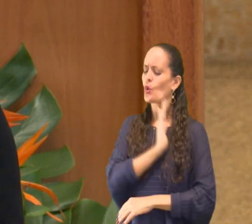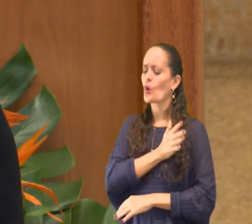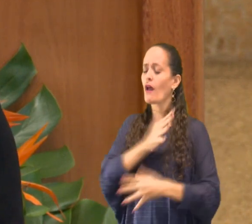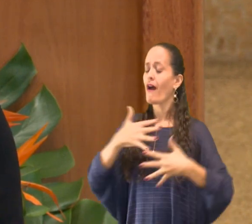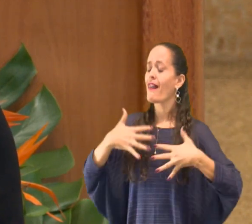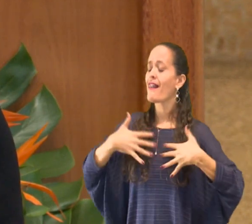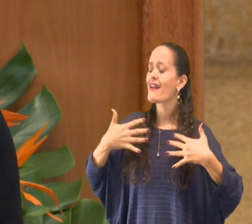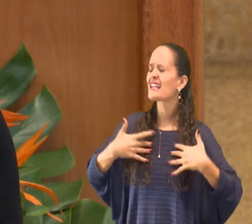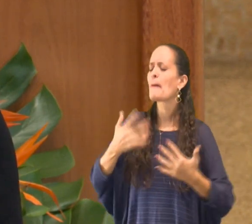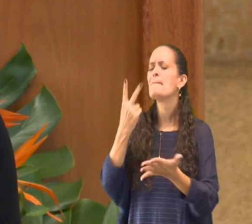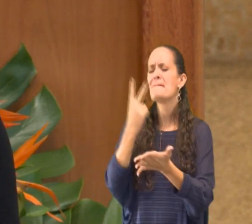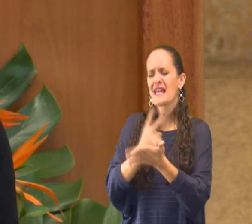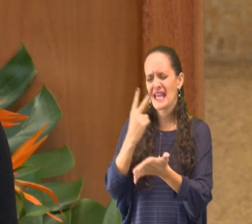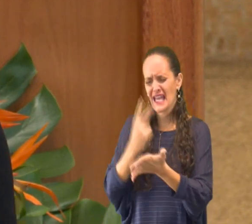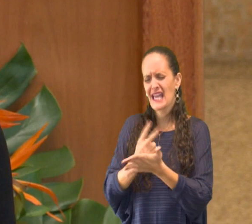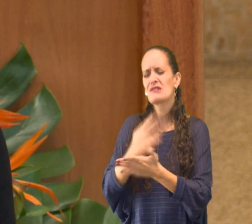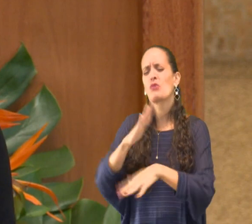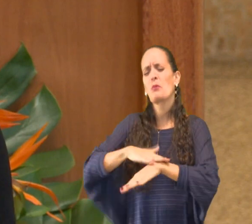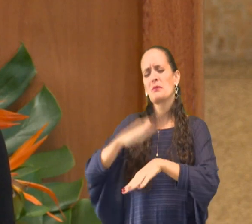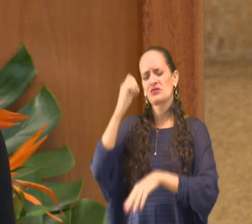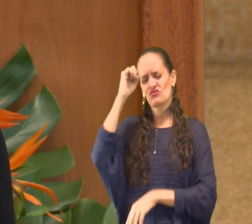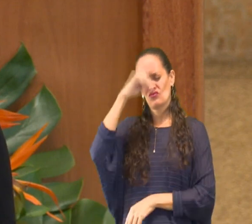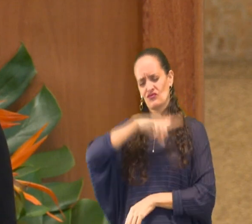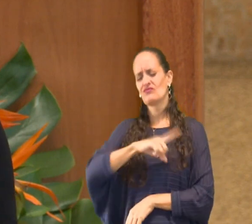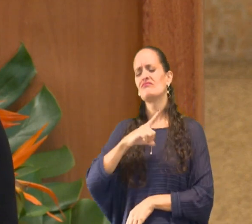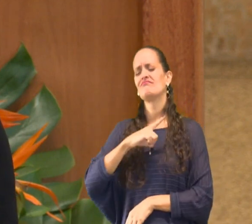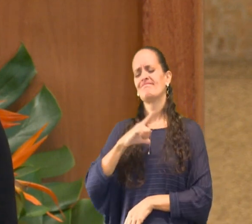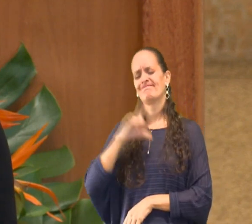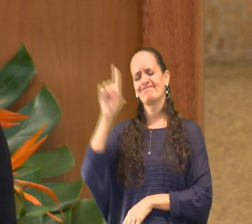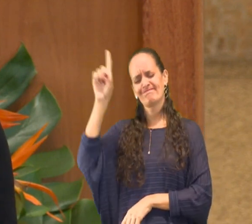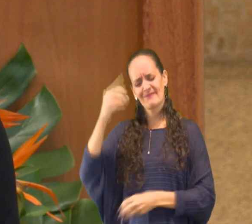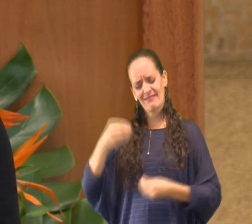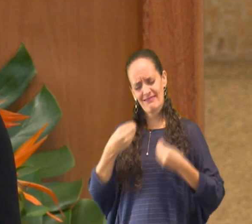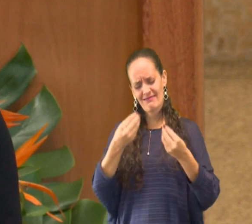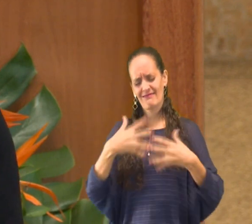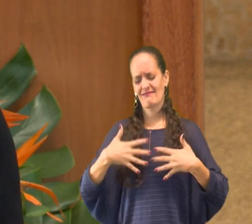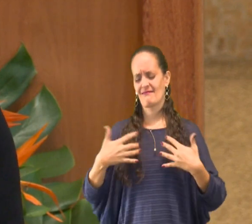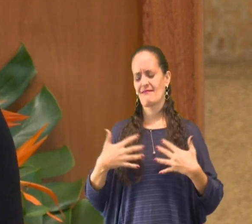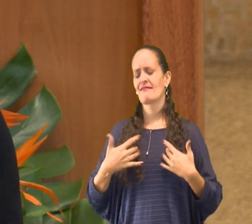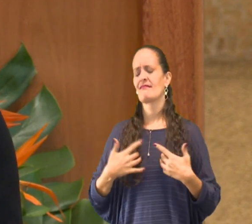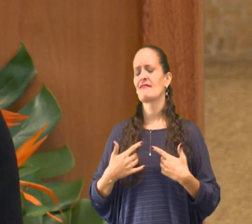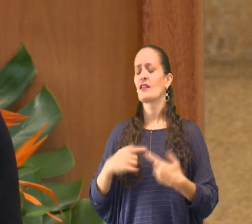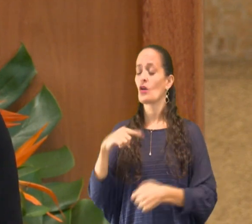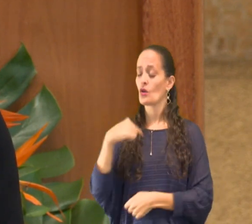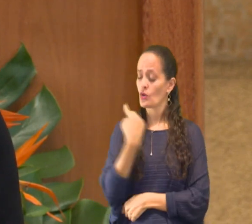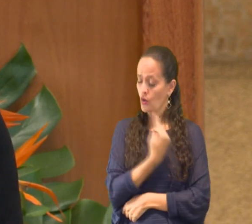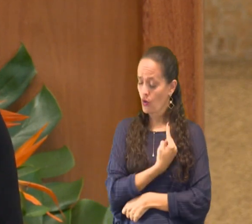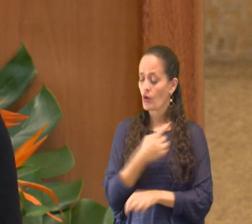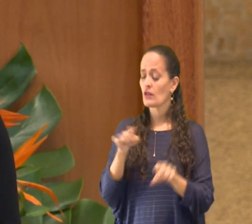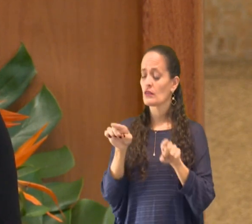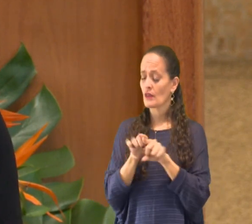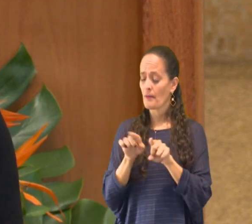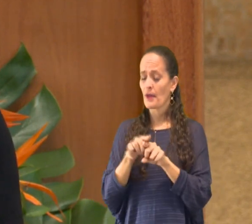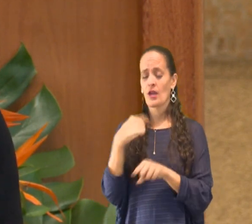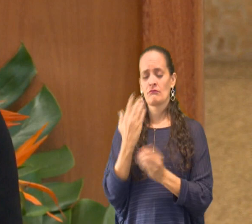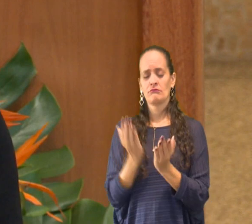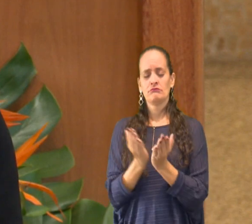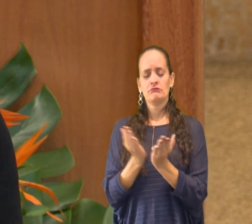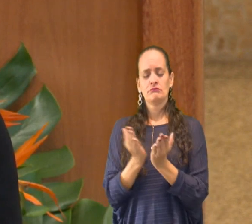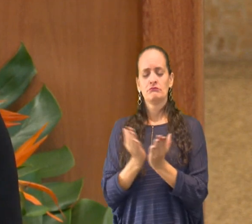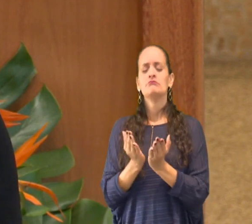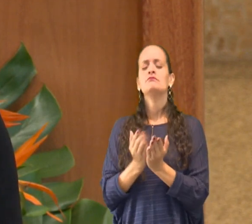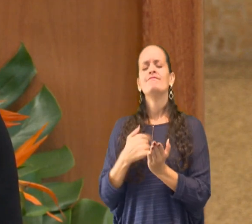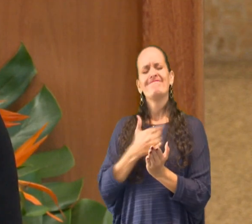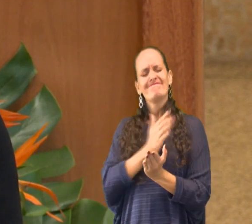alegria, mesmo diante de toda essa adversidade que eles estão passando. E que nós possamos, Pai, como cristãos,